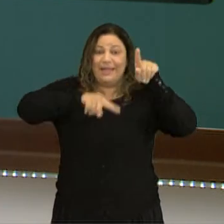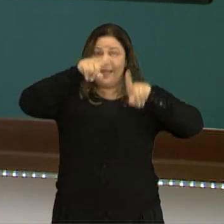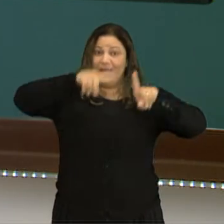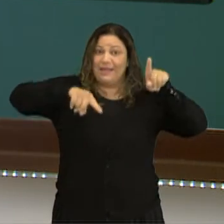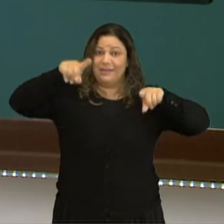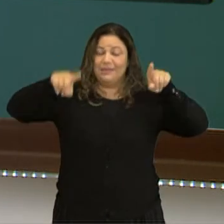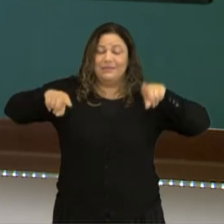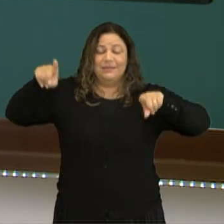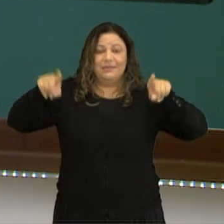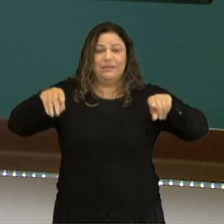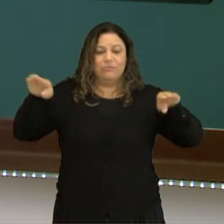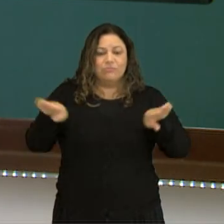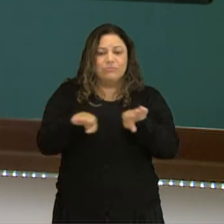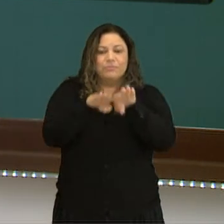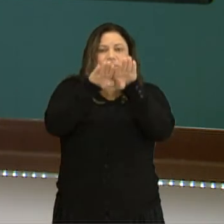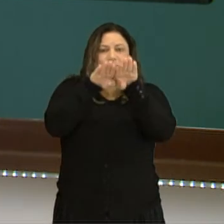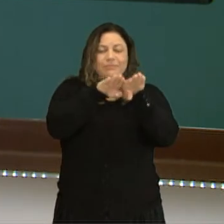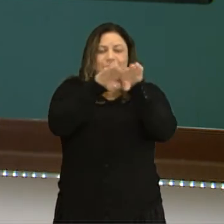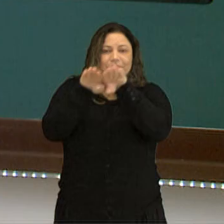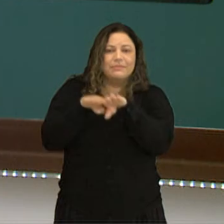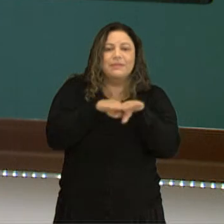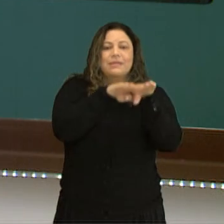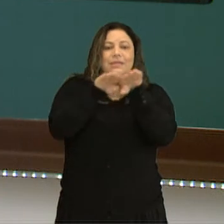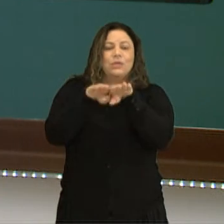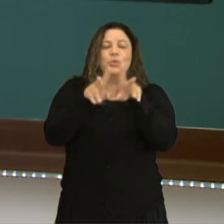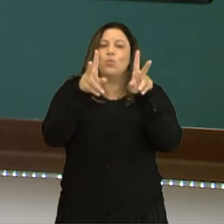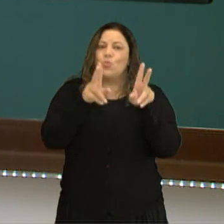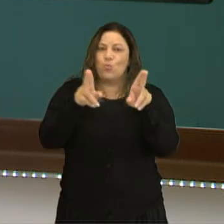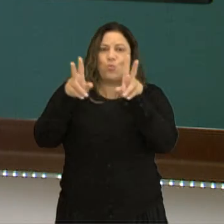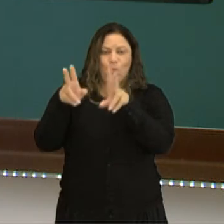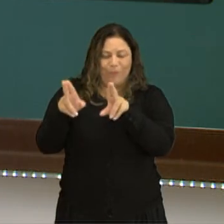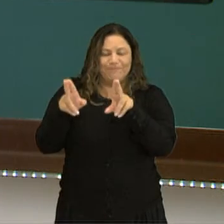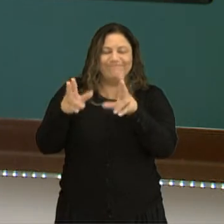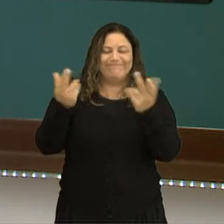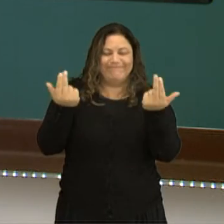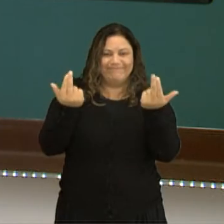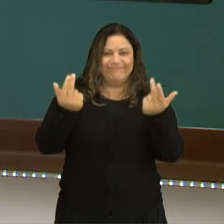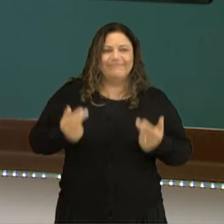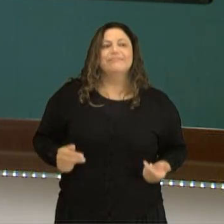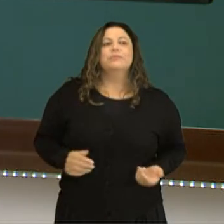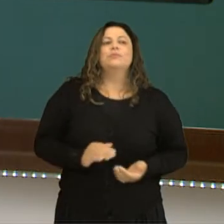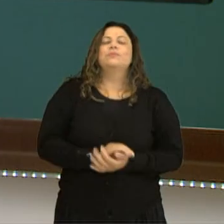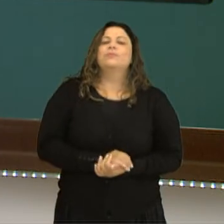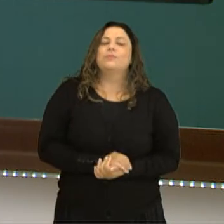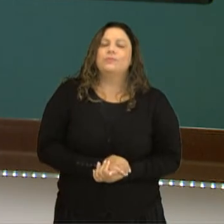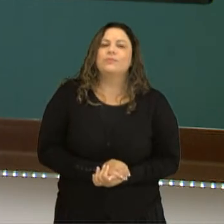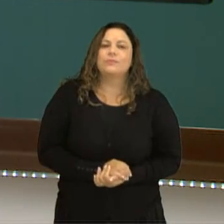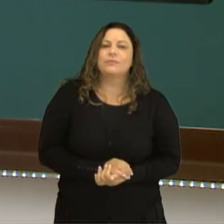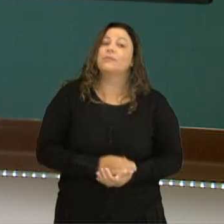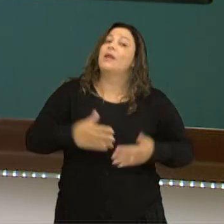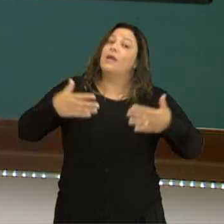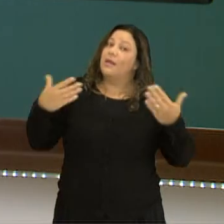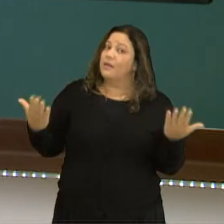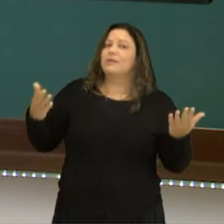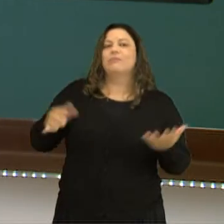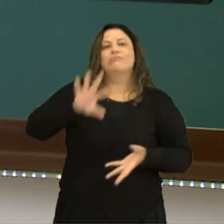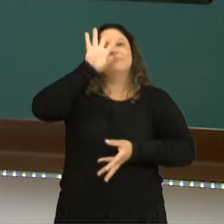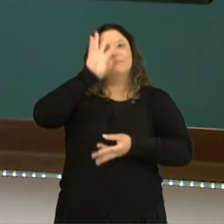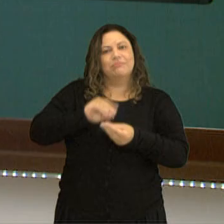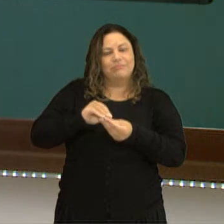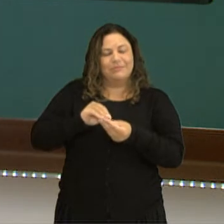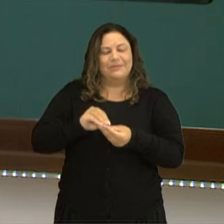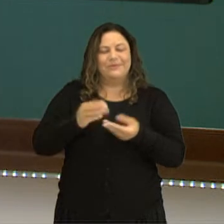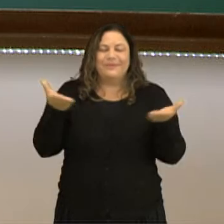os corpos atingem a mesma temperatura e a mesma energia interna. Pessoal, com isso nós fechamos a nossa